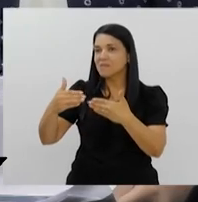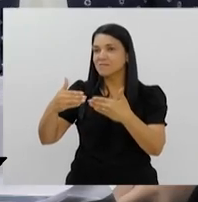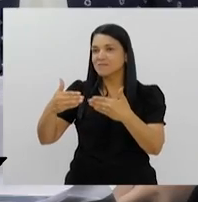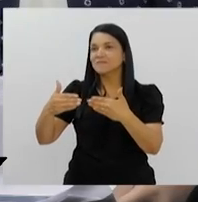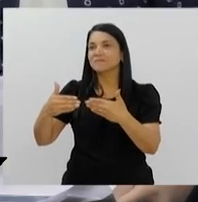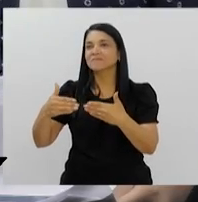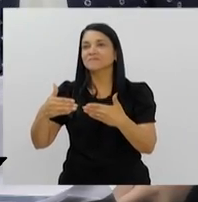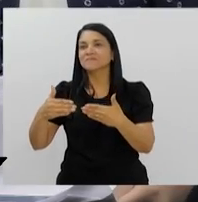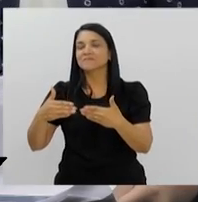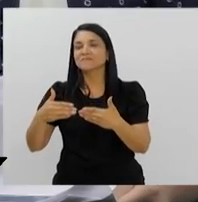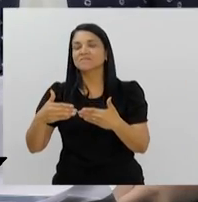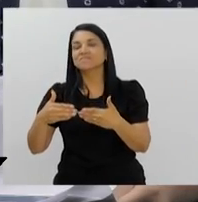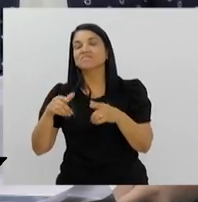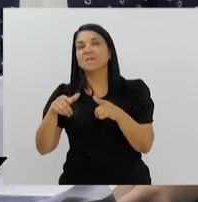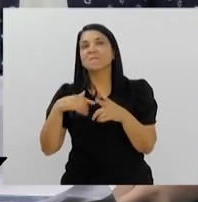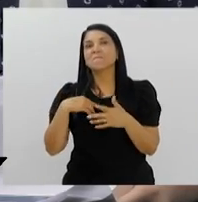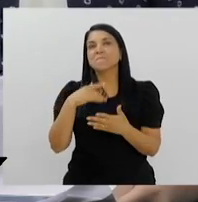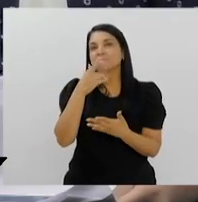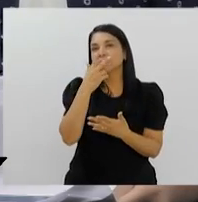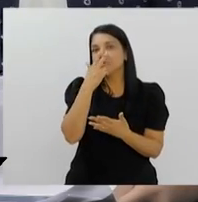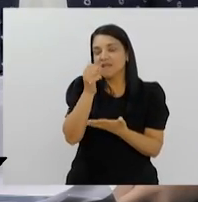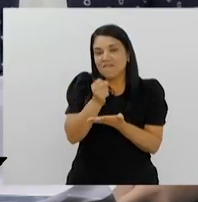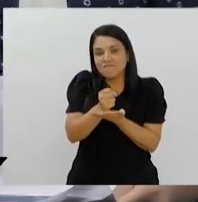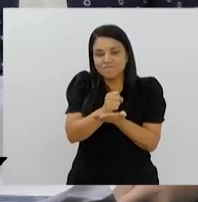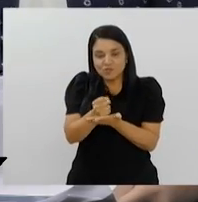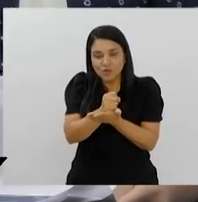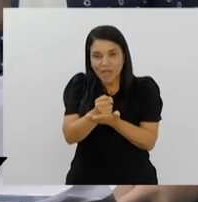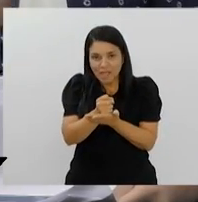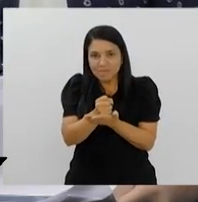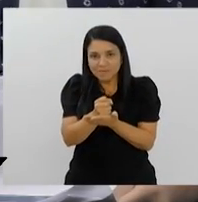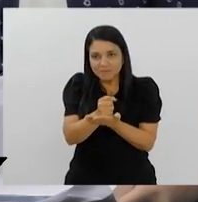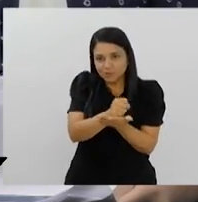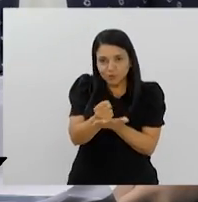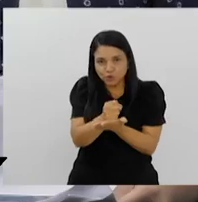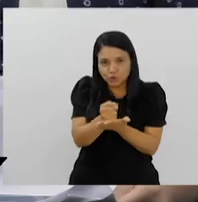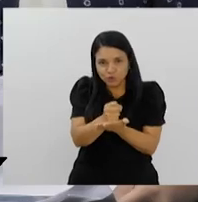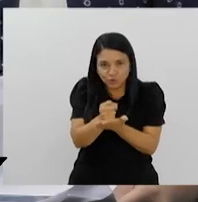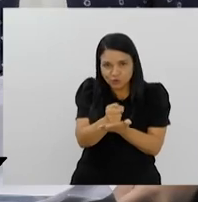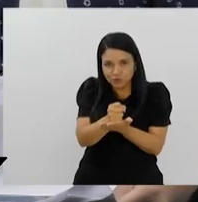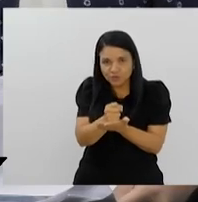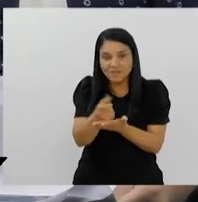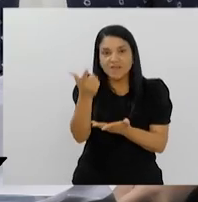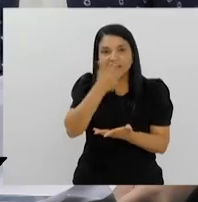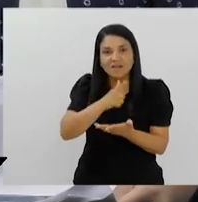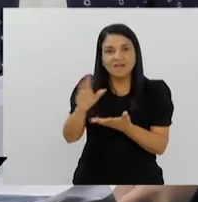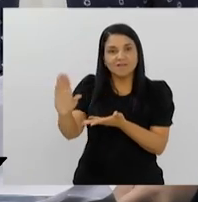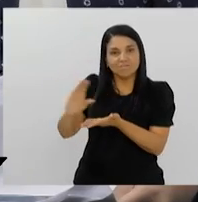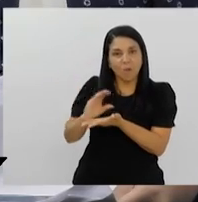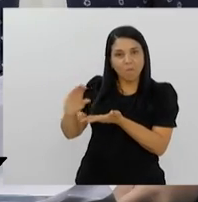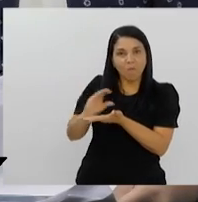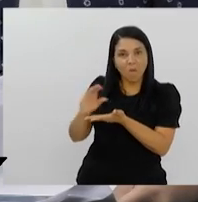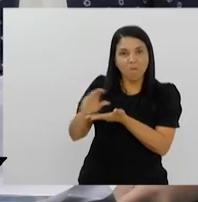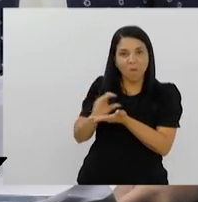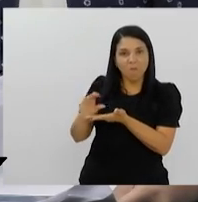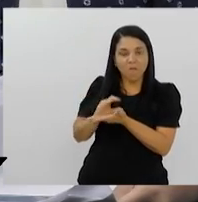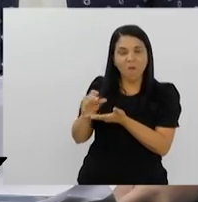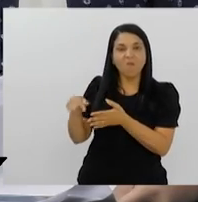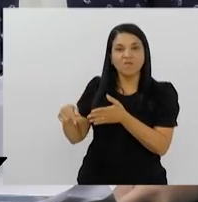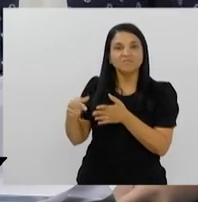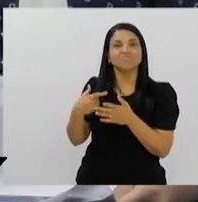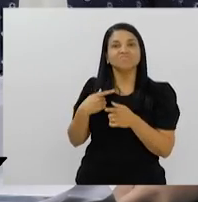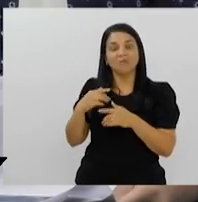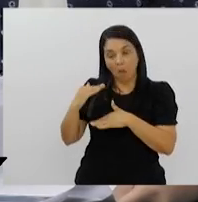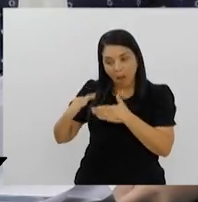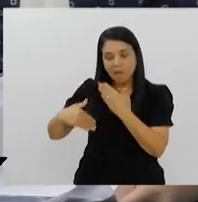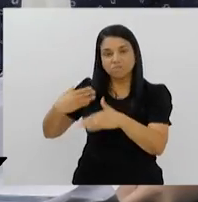do parece aquele videogame né que a gente vai ganhando munição porque eles que me dão a resposta para dizer que eu preciso avançar eles vão